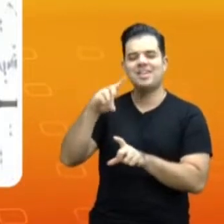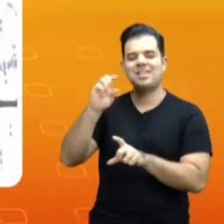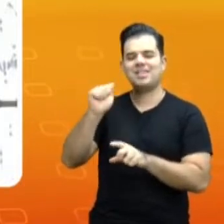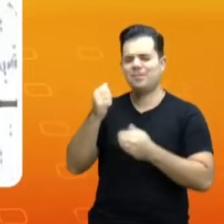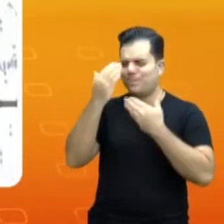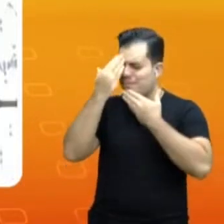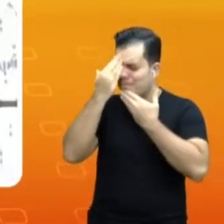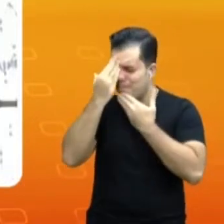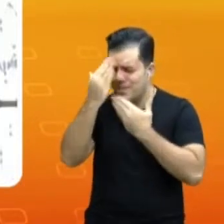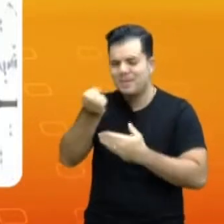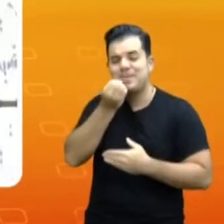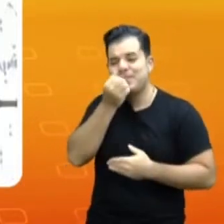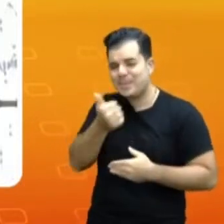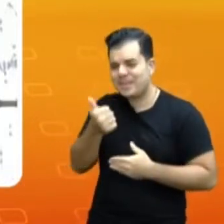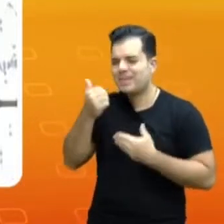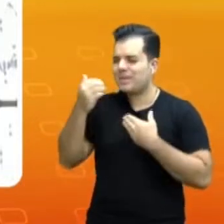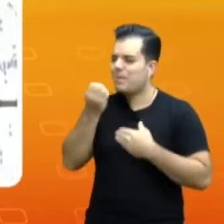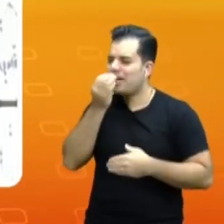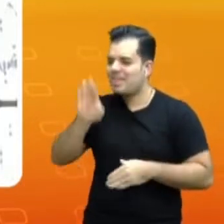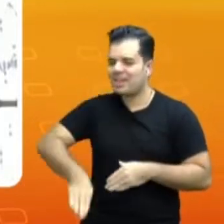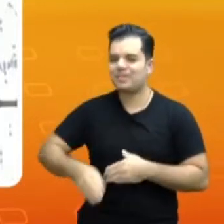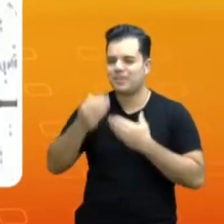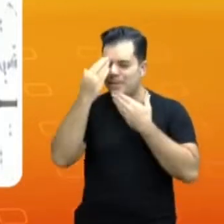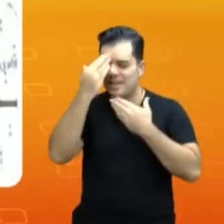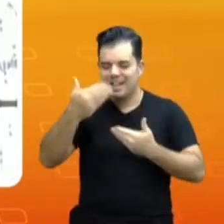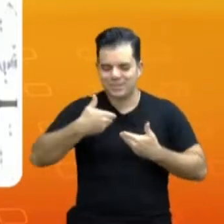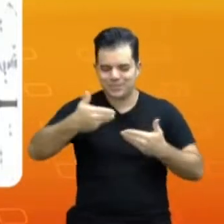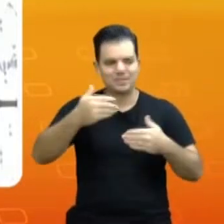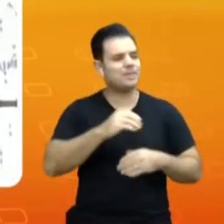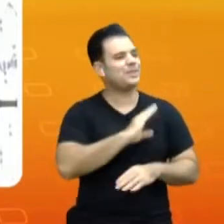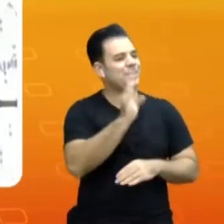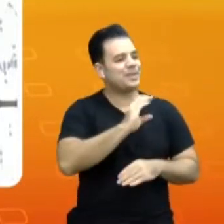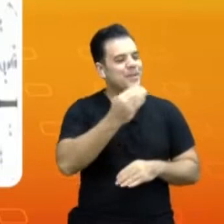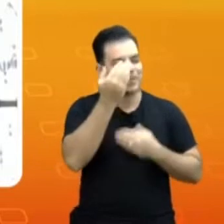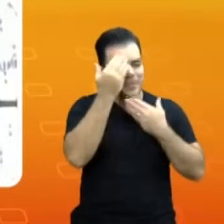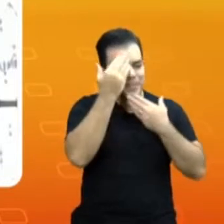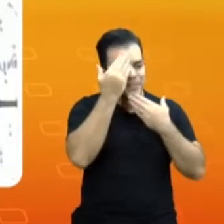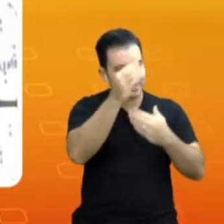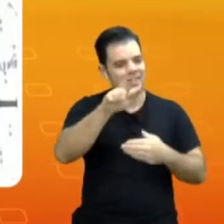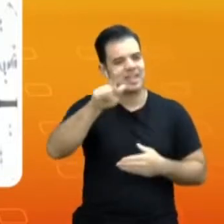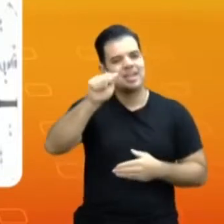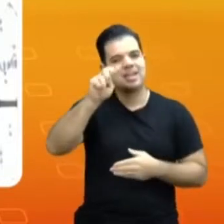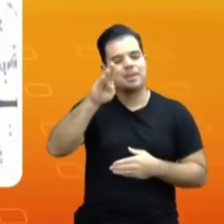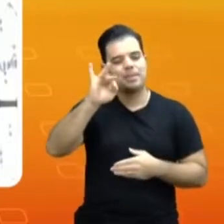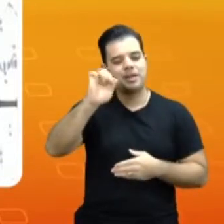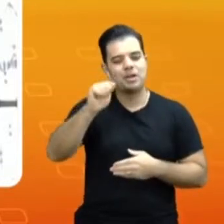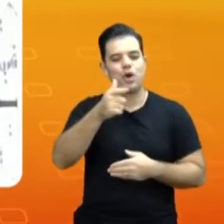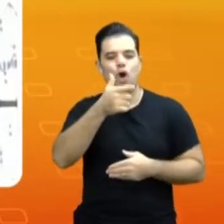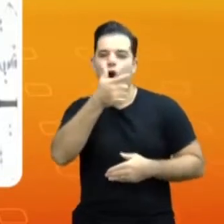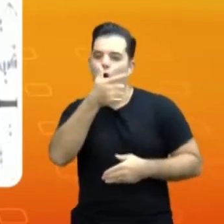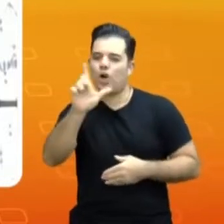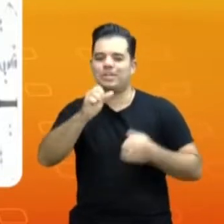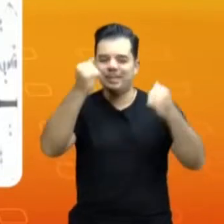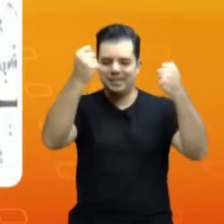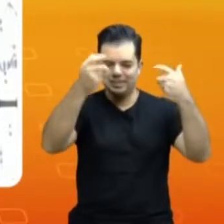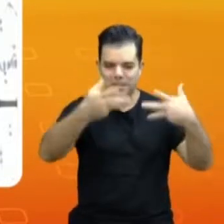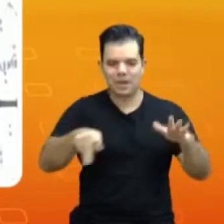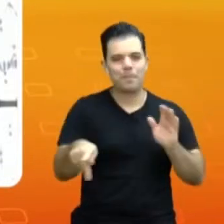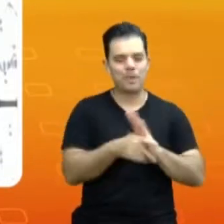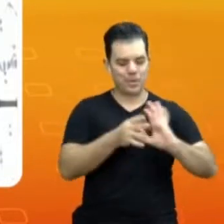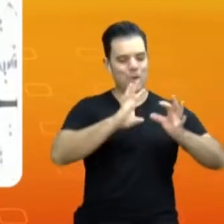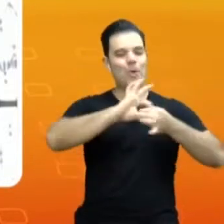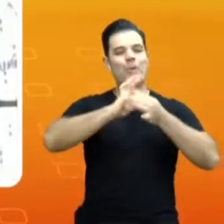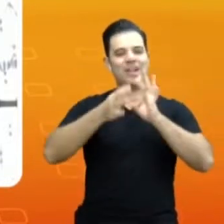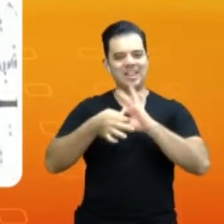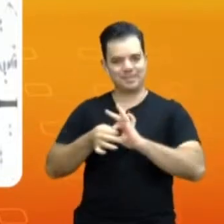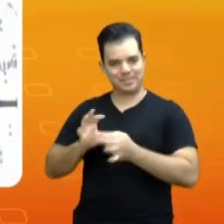tarde, obrigado por ter aceito o convite. Obrigada, Gabriel. Na verdade, eu vou estar aqui vestindo outro chapéu, né, que é o meu chapéu